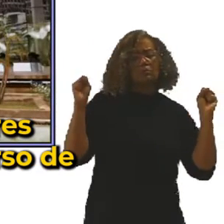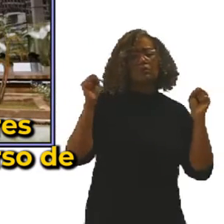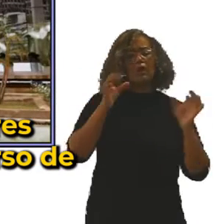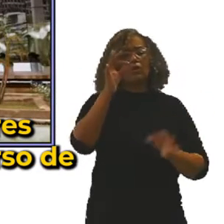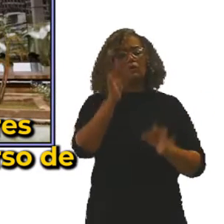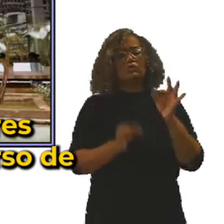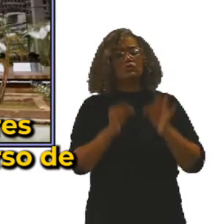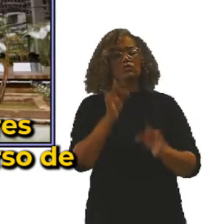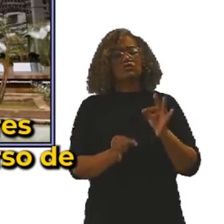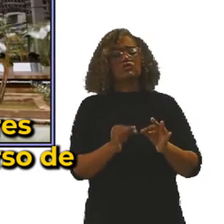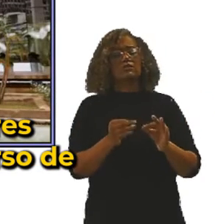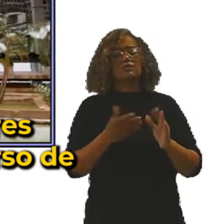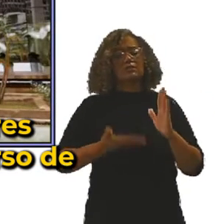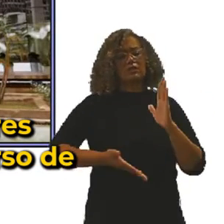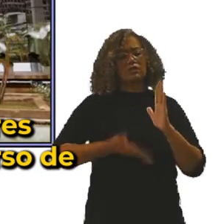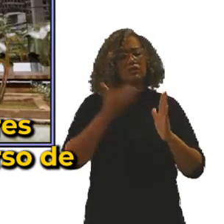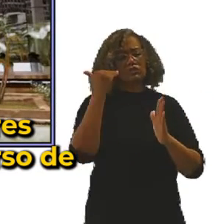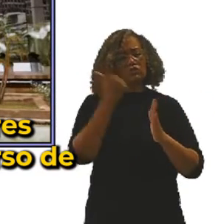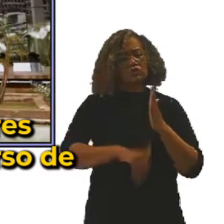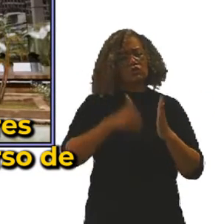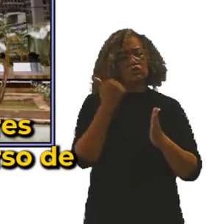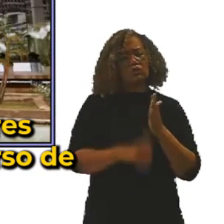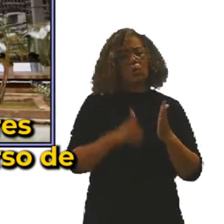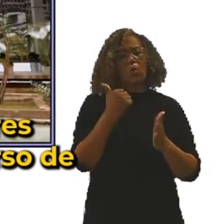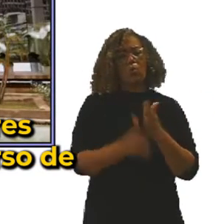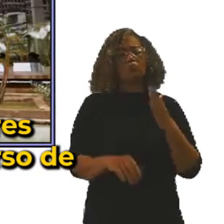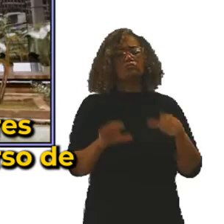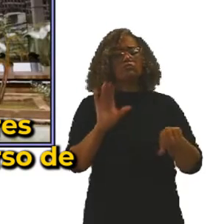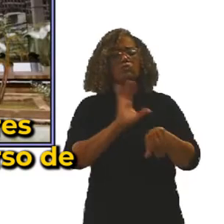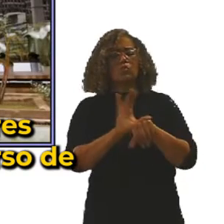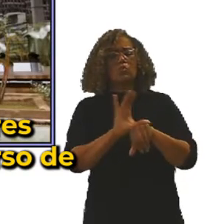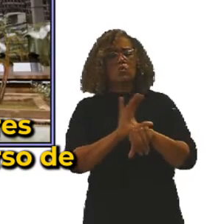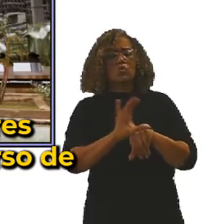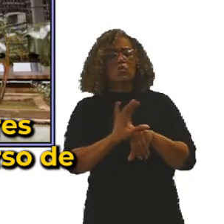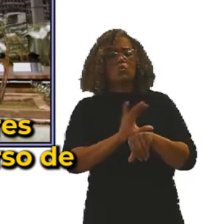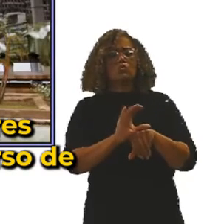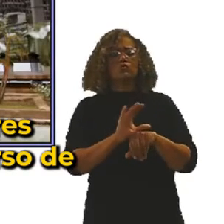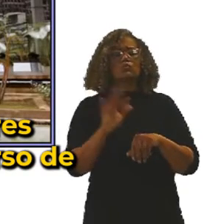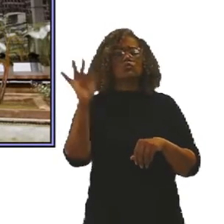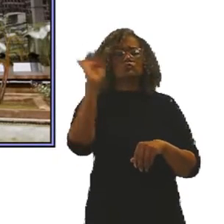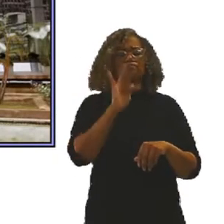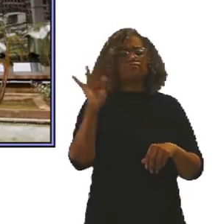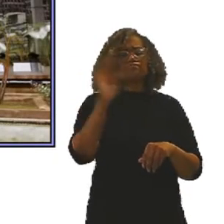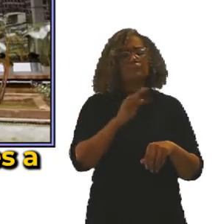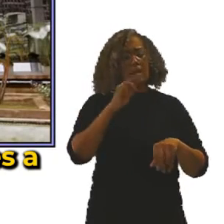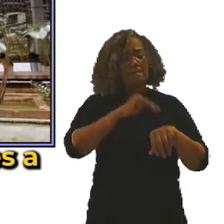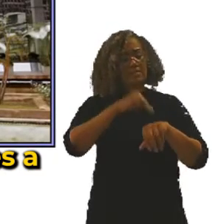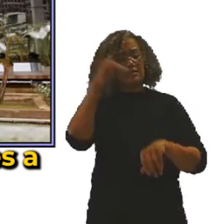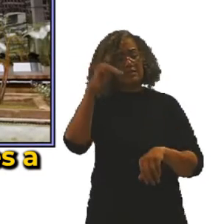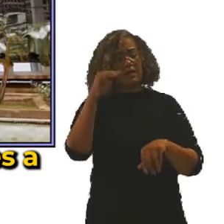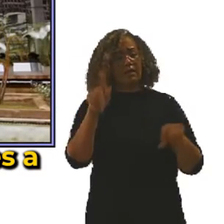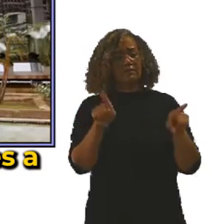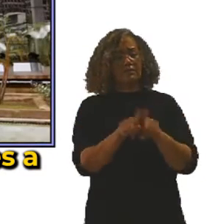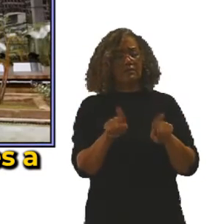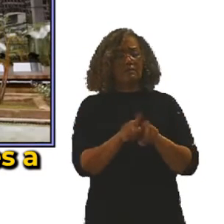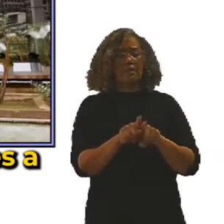oferece descontos aos nossos servidores para cursarem cursos de graduação e curso de mestrado. O IESB